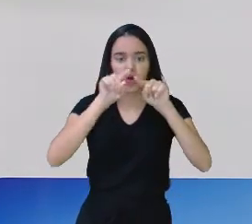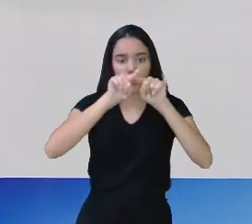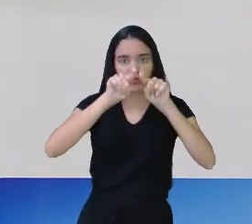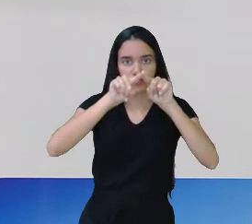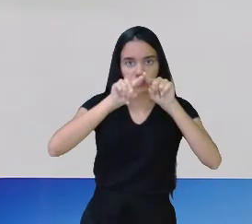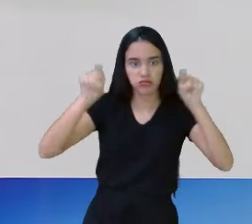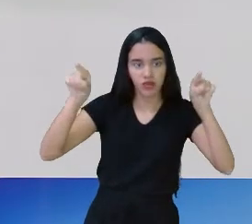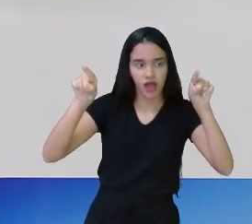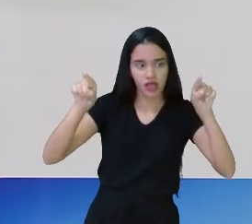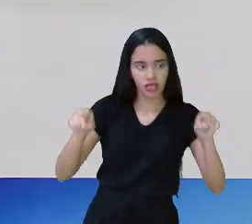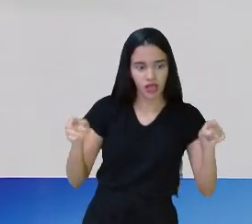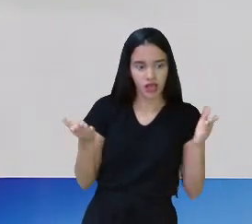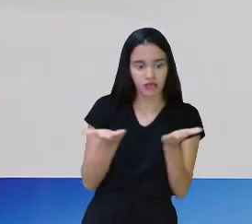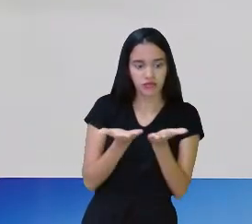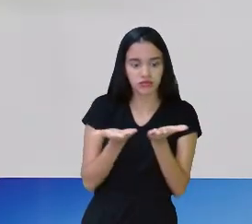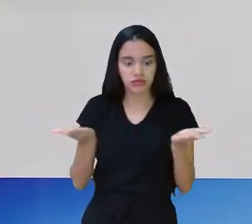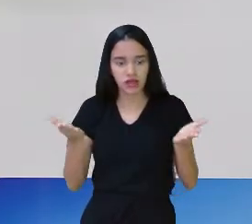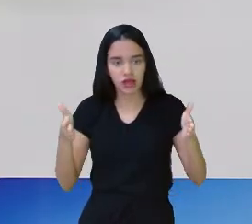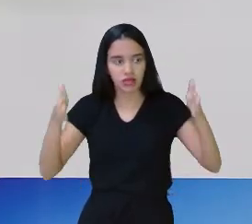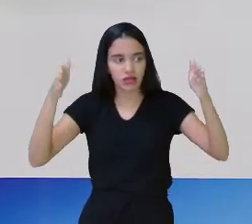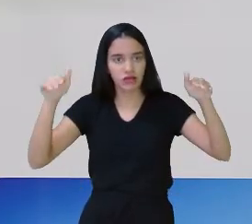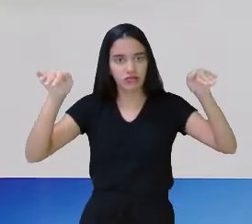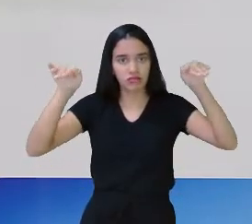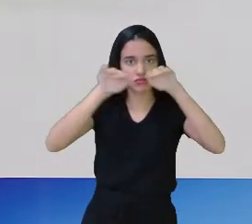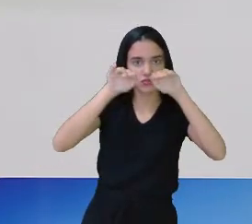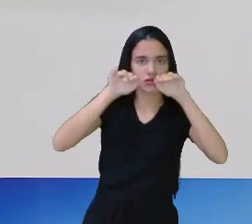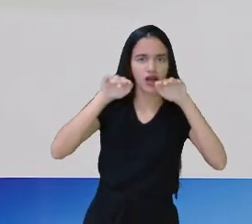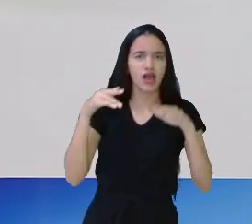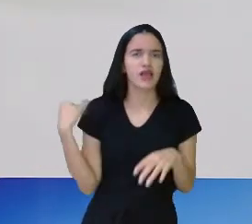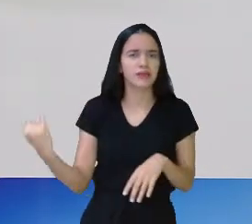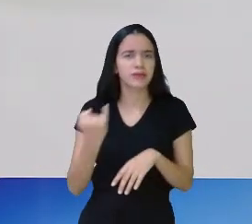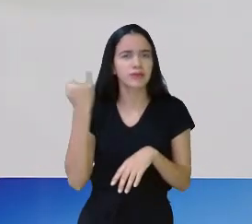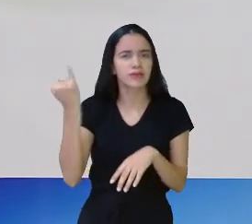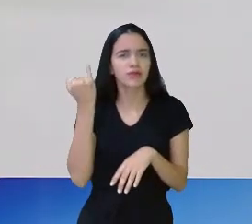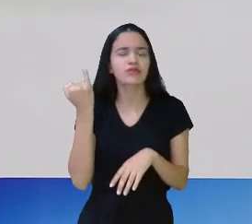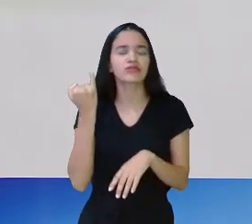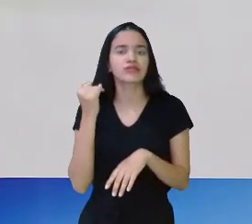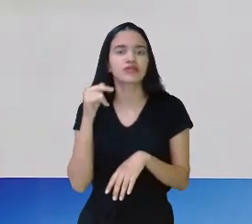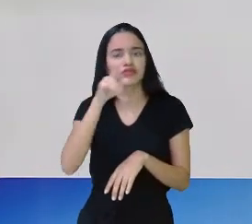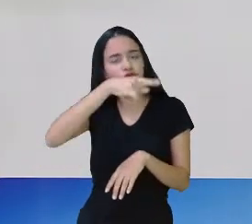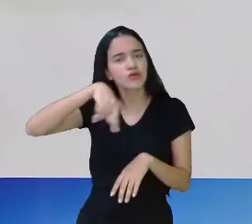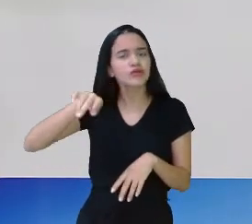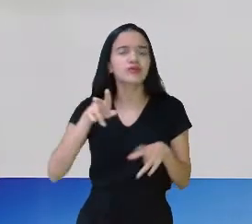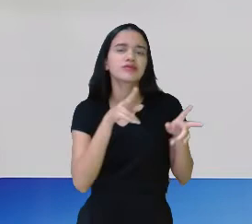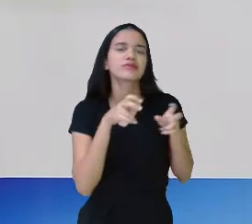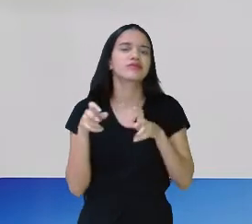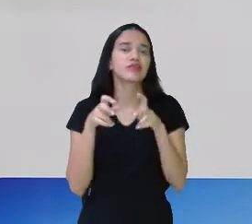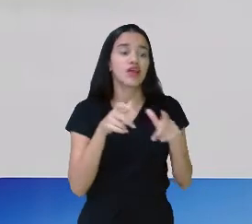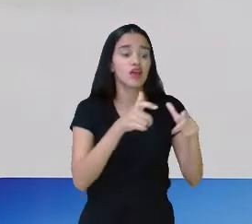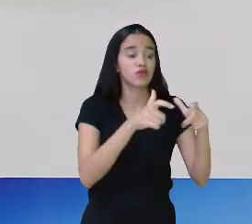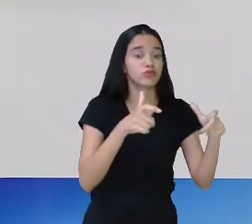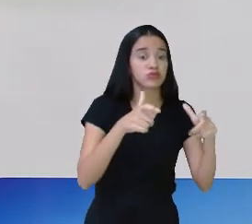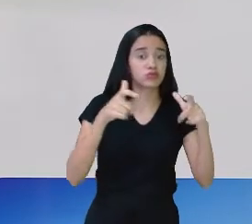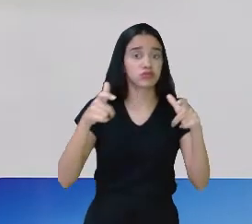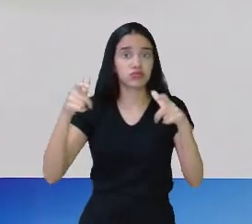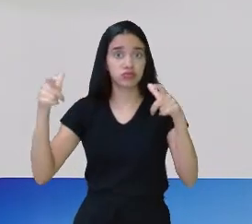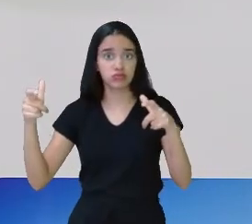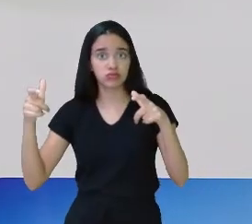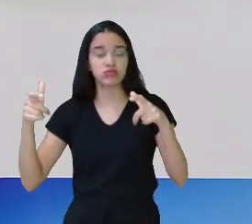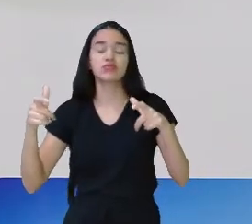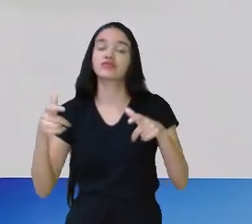altura tem outro, certo? Isso é importante vocês identificarem. Teve tamanhos diferentes, não é quadrado,